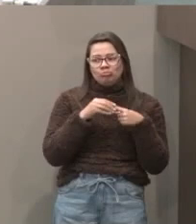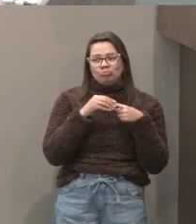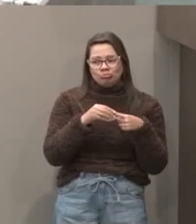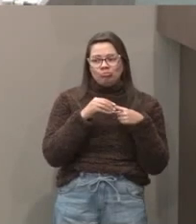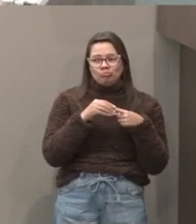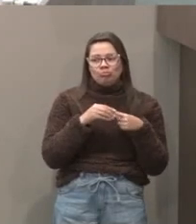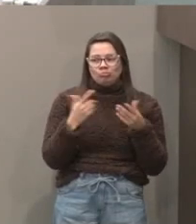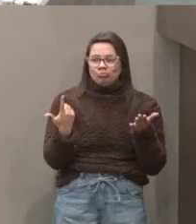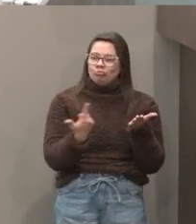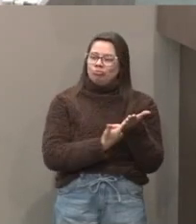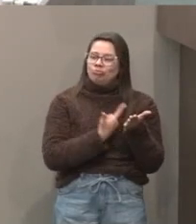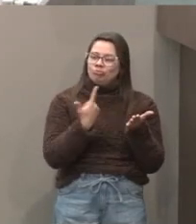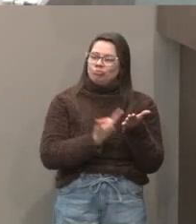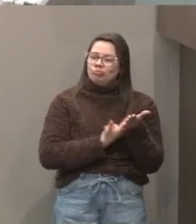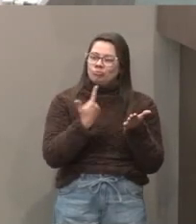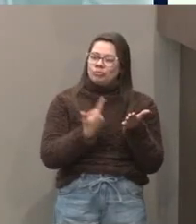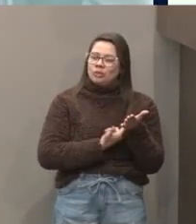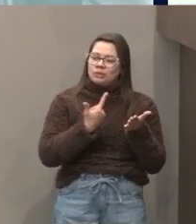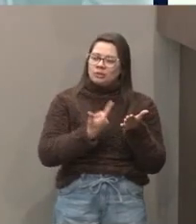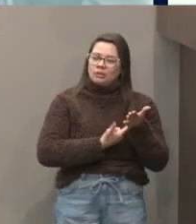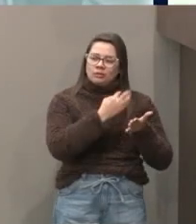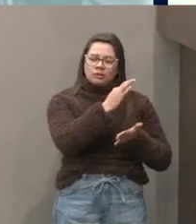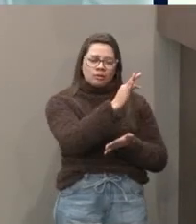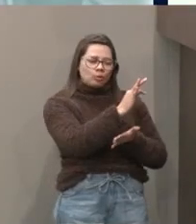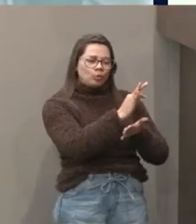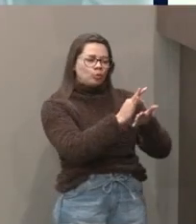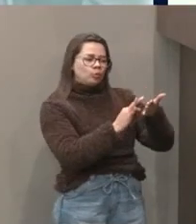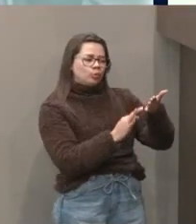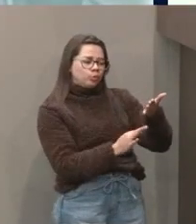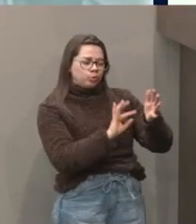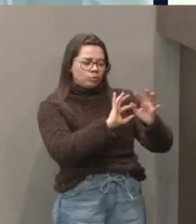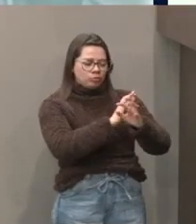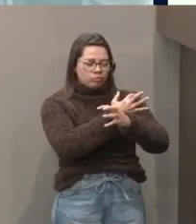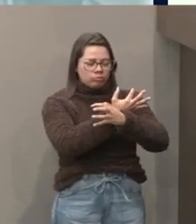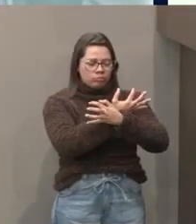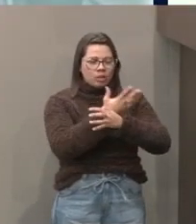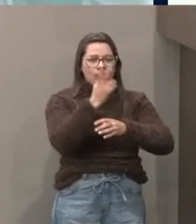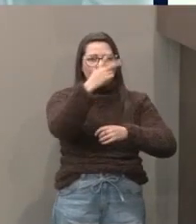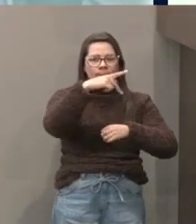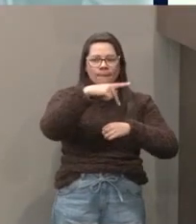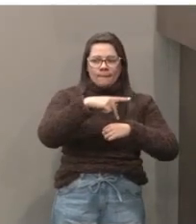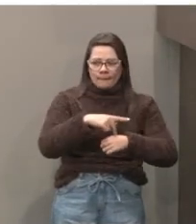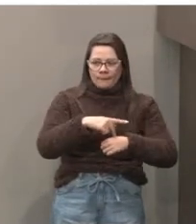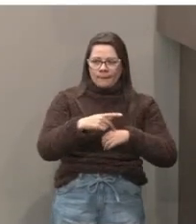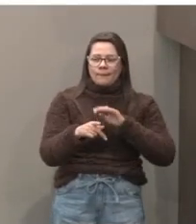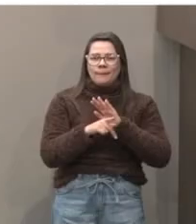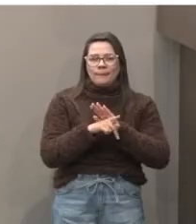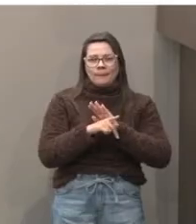principal livro, texto de ortopedia do país, hoje chamado Cisínio Leque.